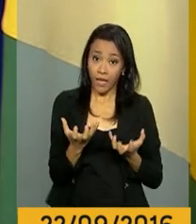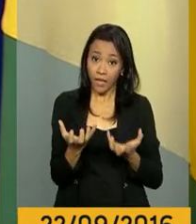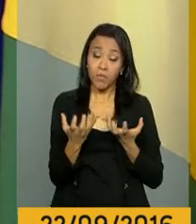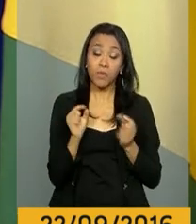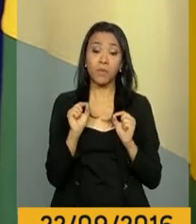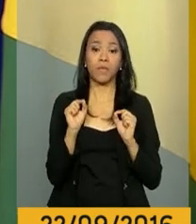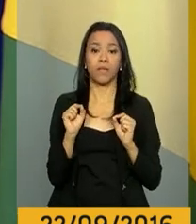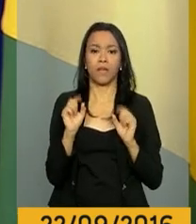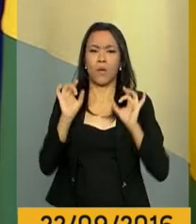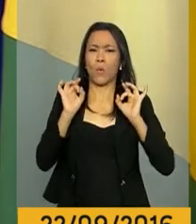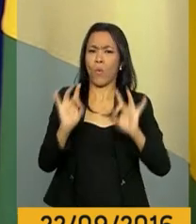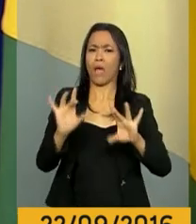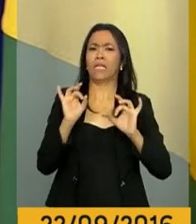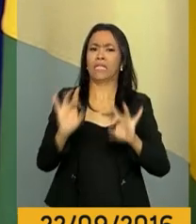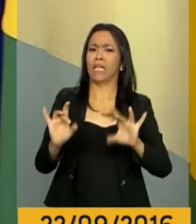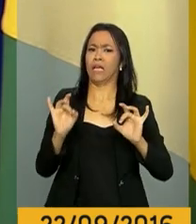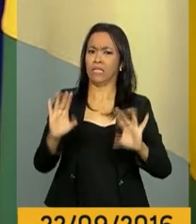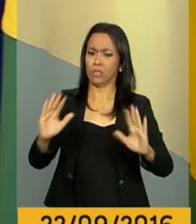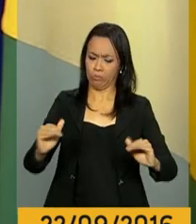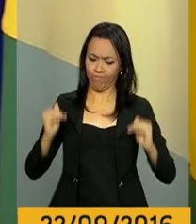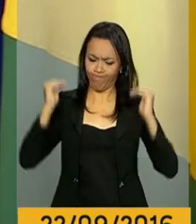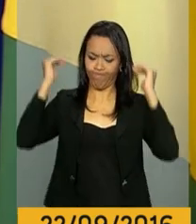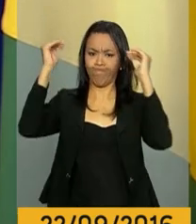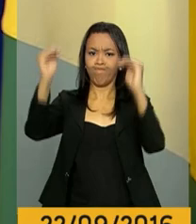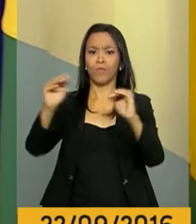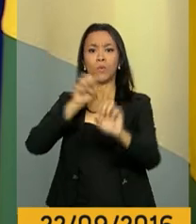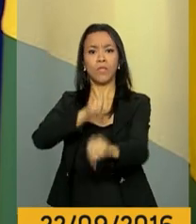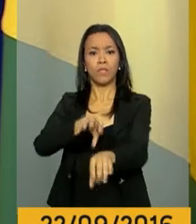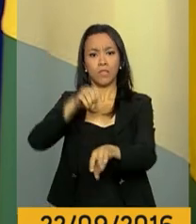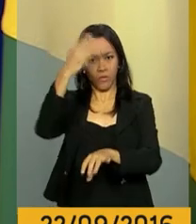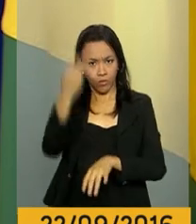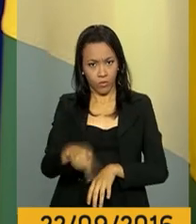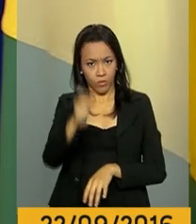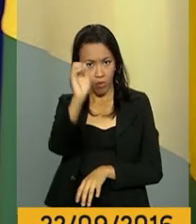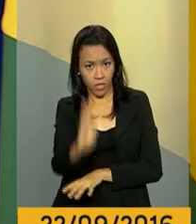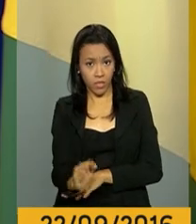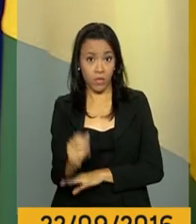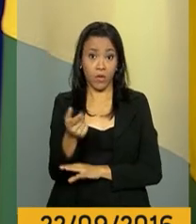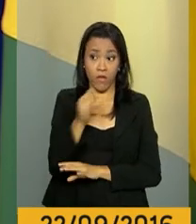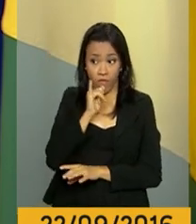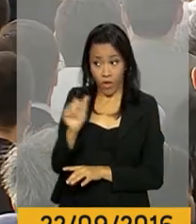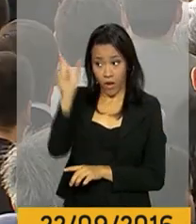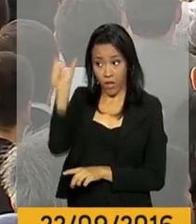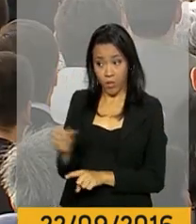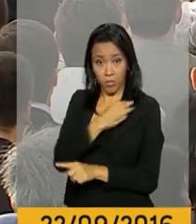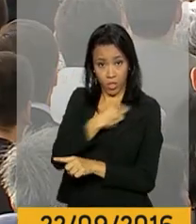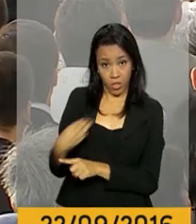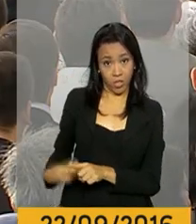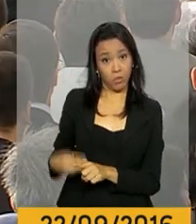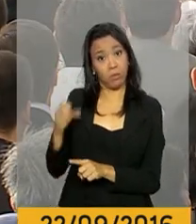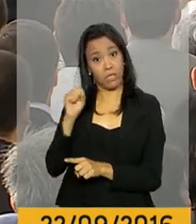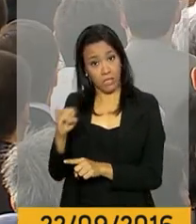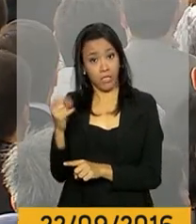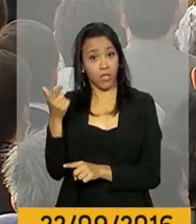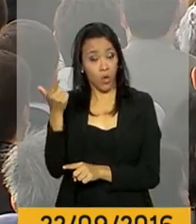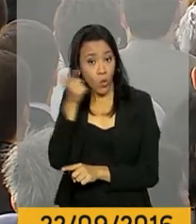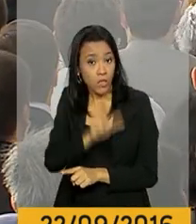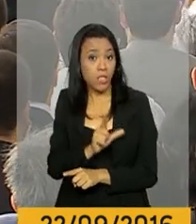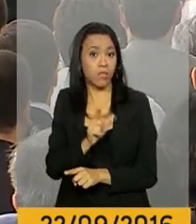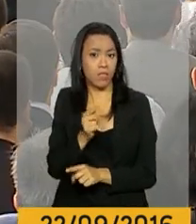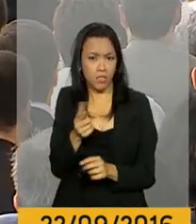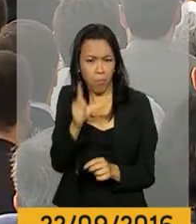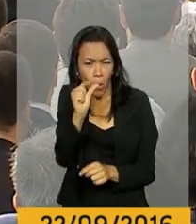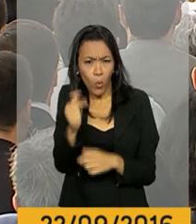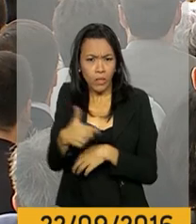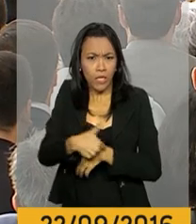qualidade na educação brasileira eu acho até viu menona se nós pudermos neste curtíssimo espaço que temos pela frente mas